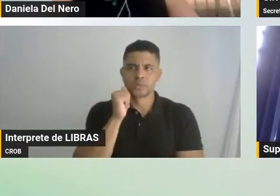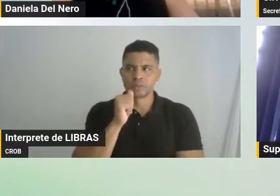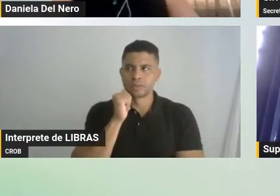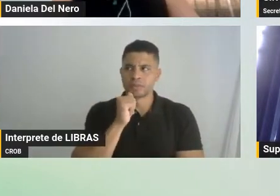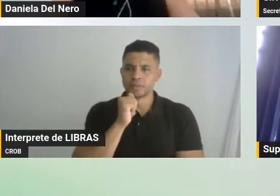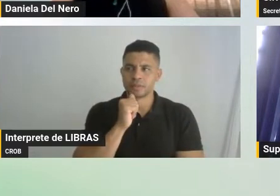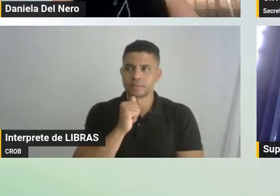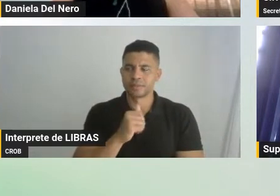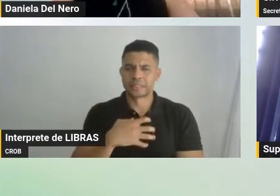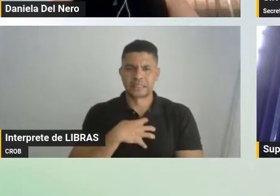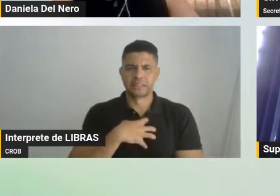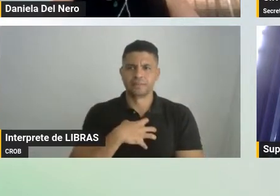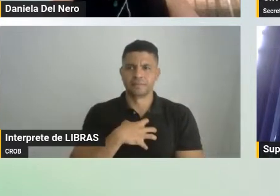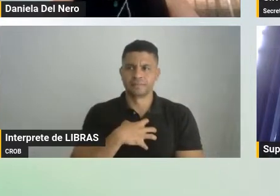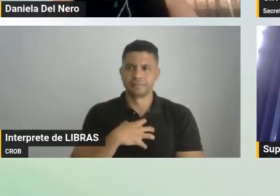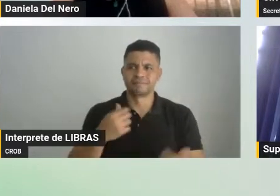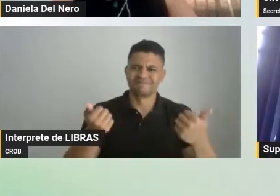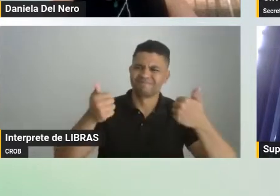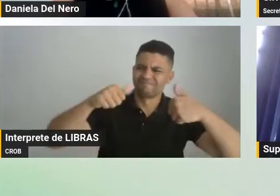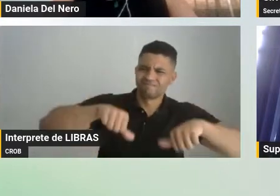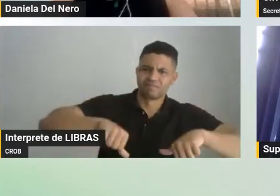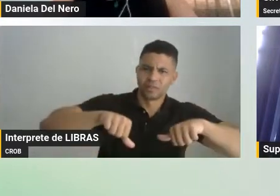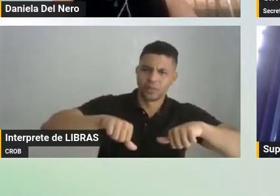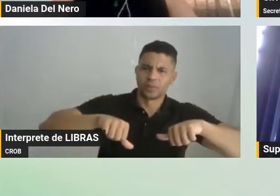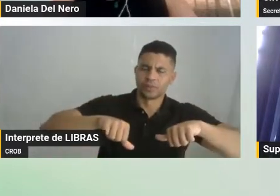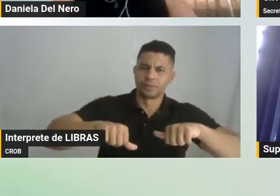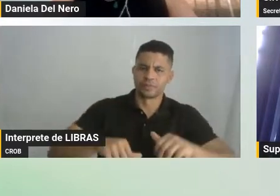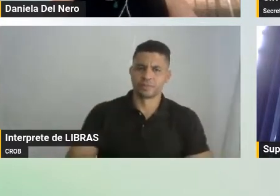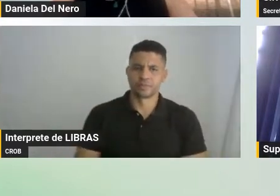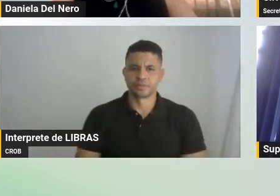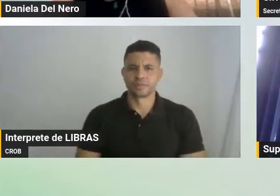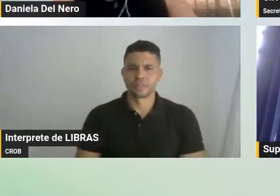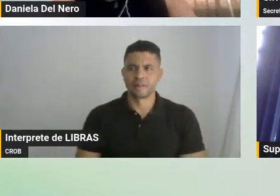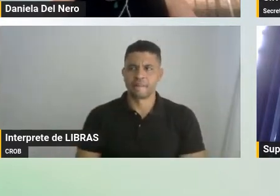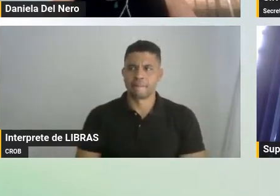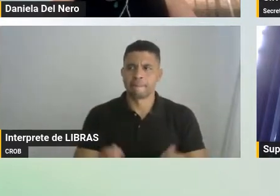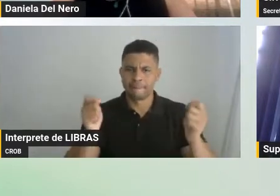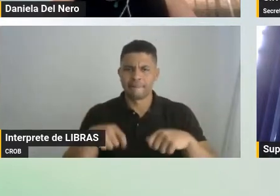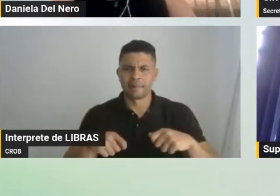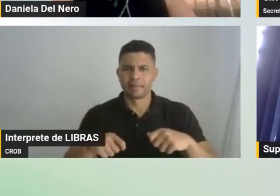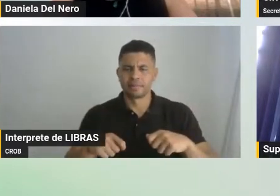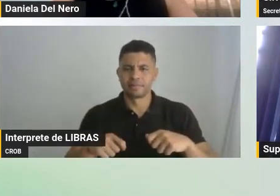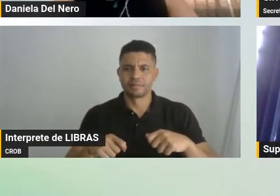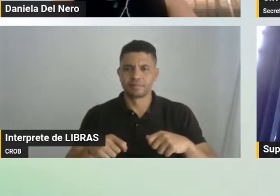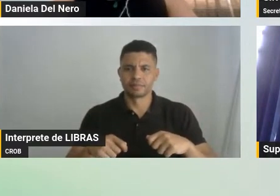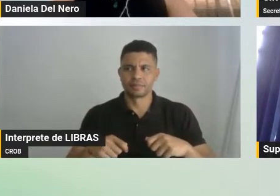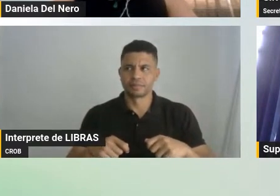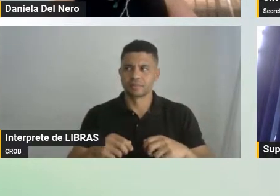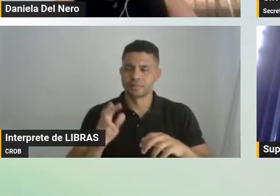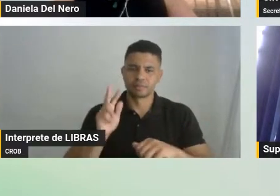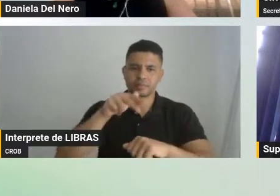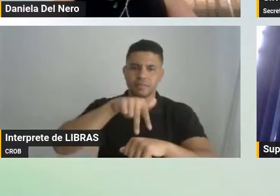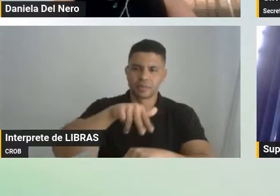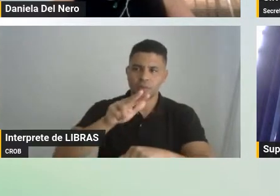em relação à sua capacidade para ocupar as